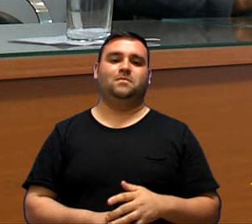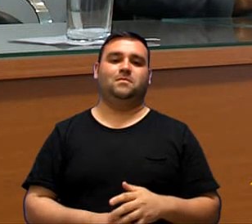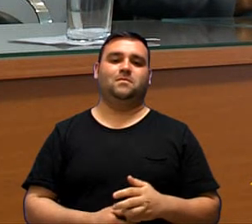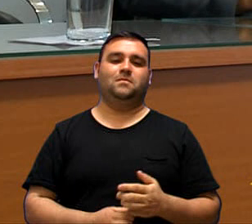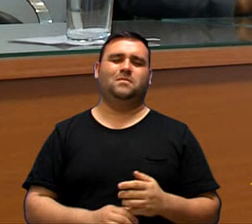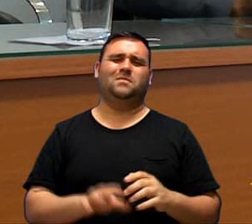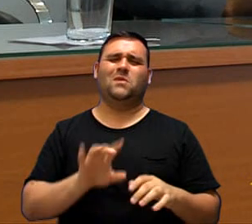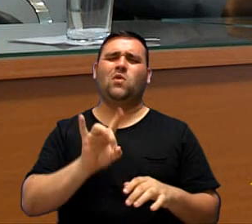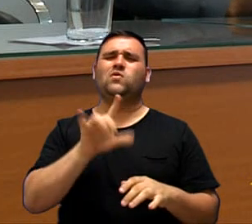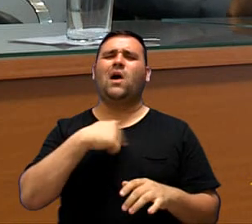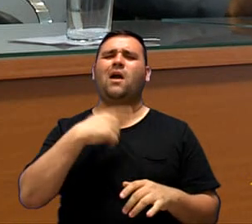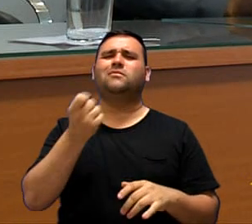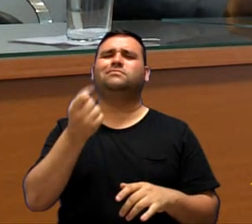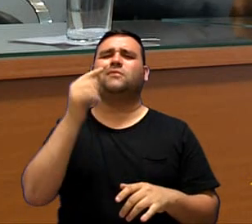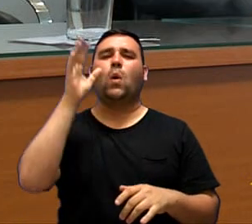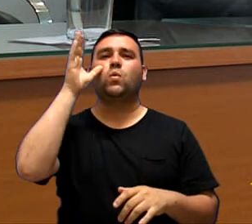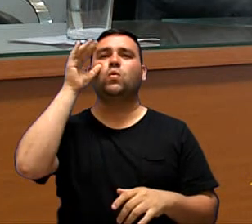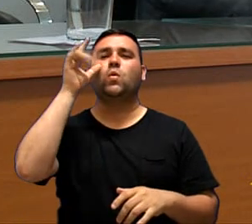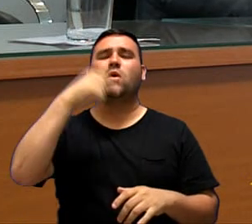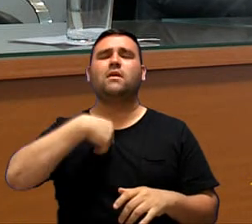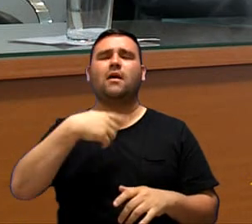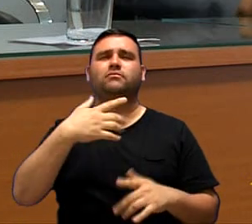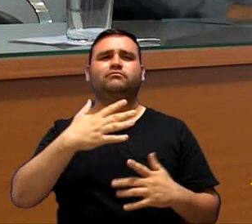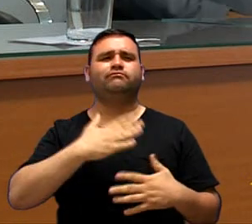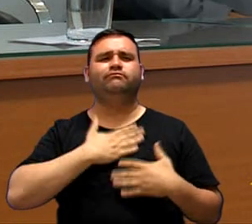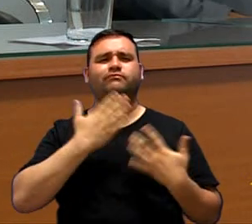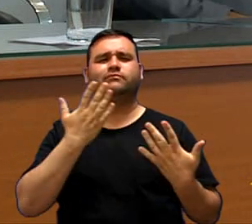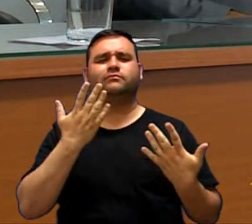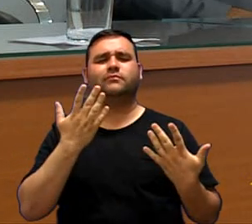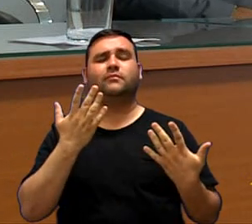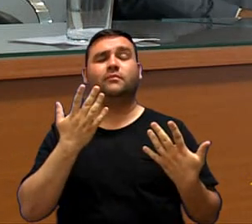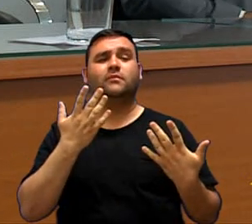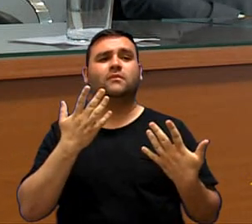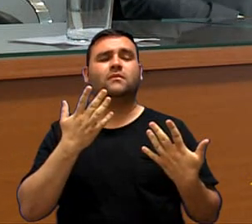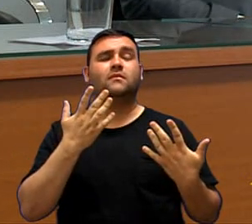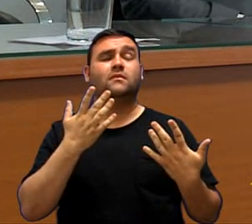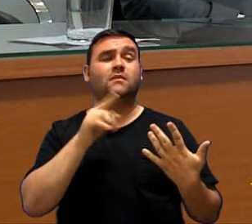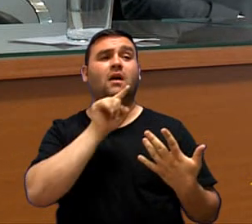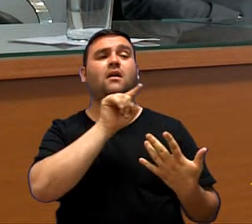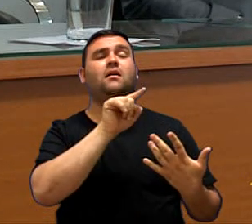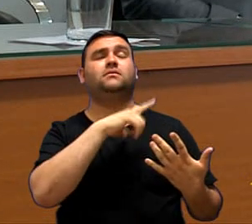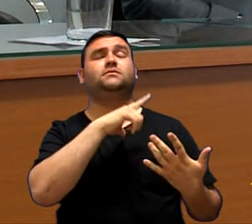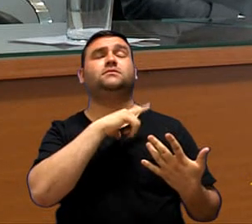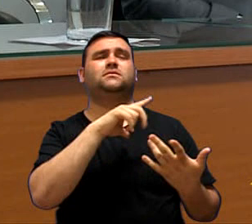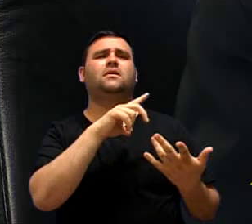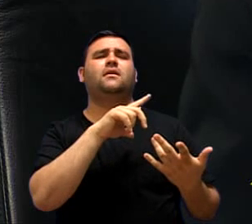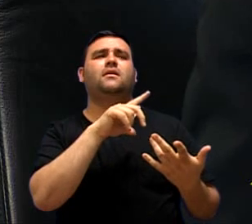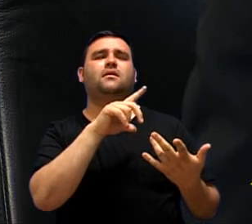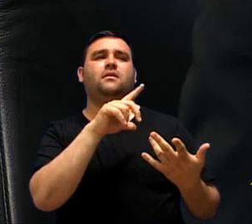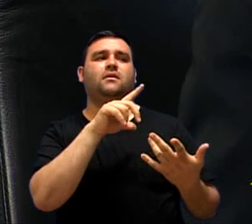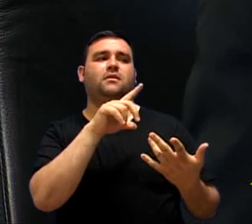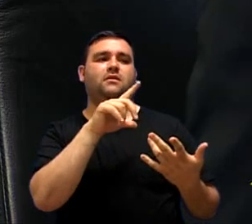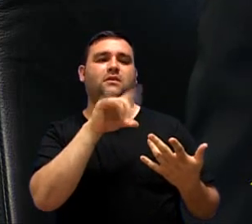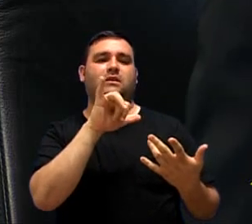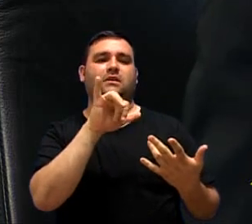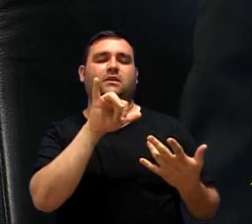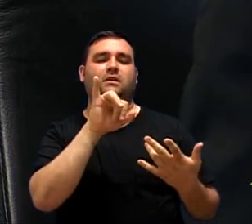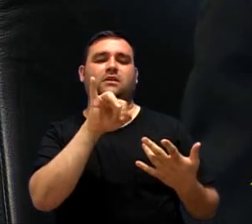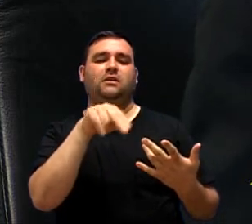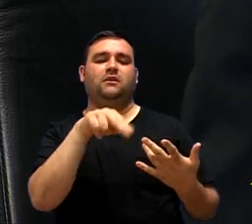Não, é só uma curiosidade aqui que me causou espécie. O que significa o item